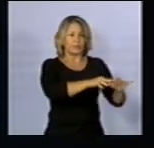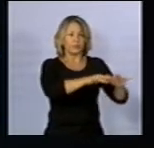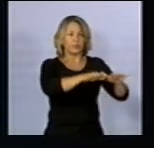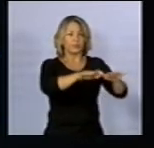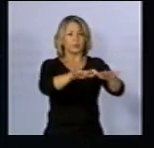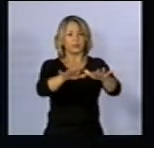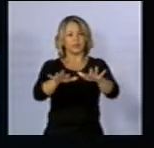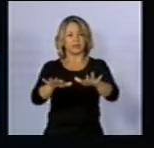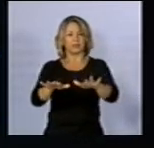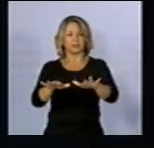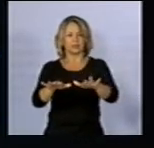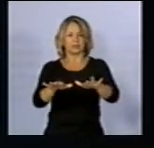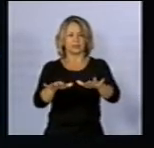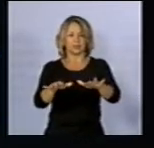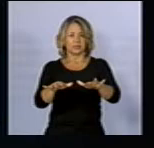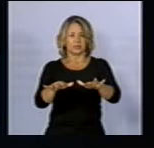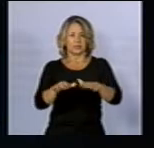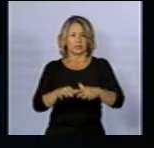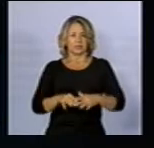do que